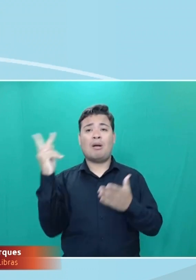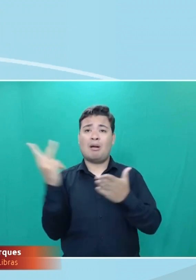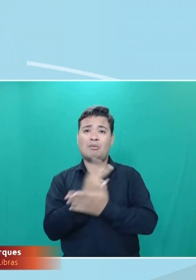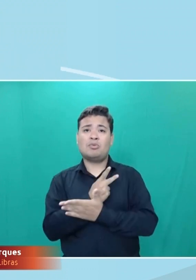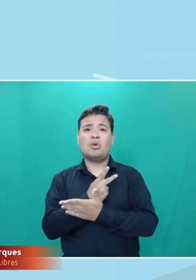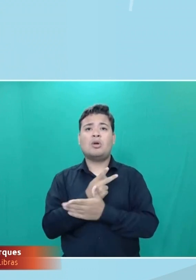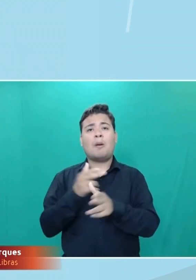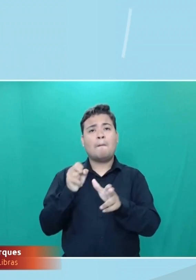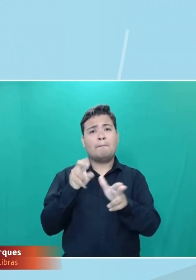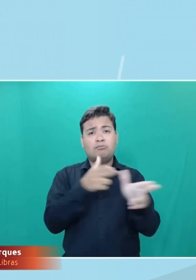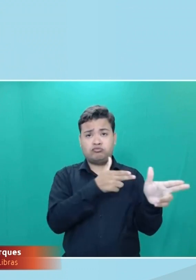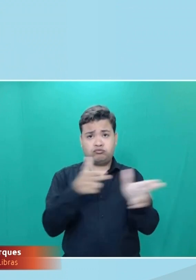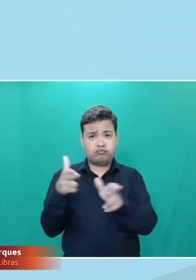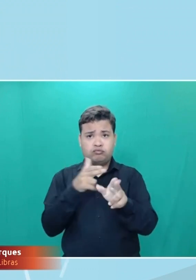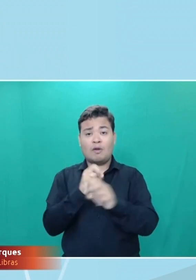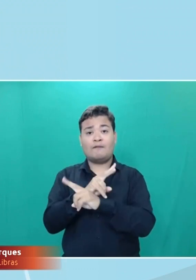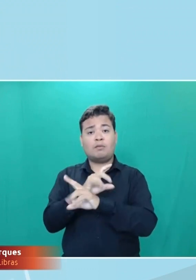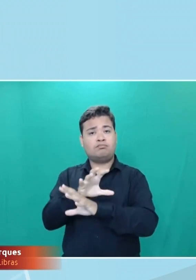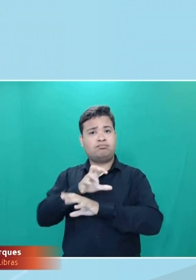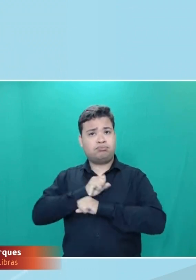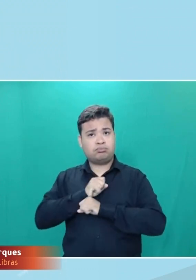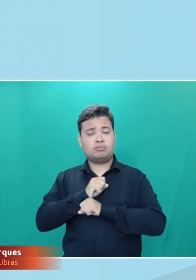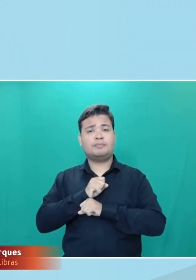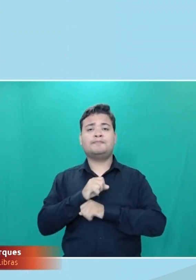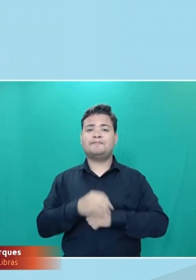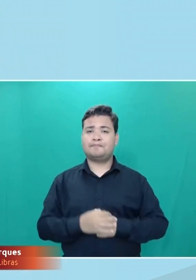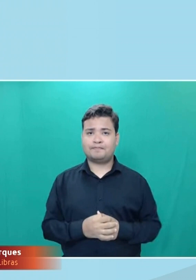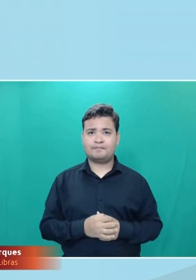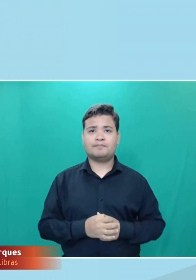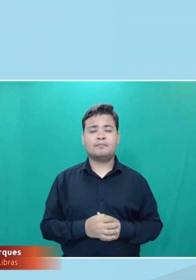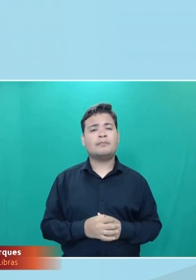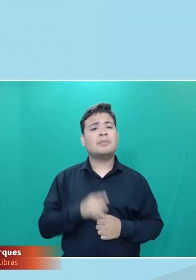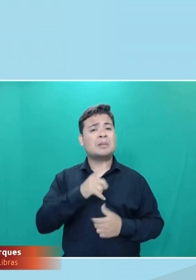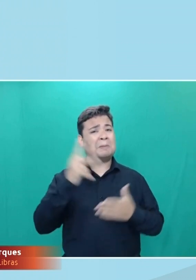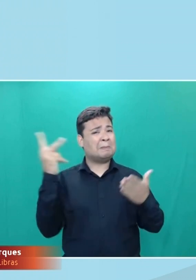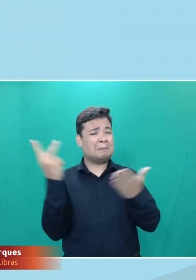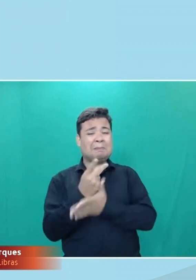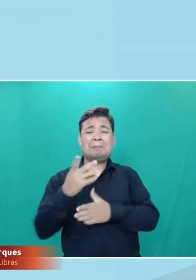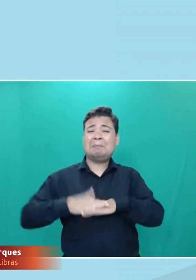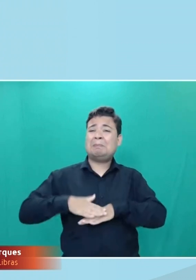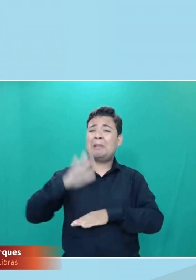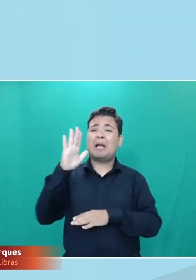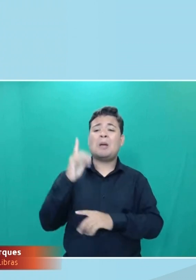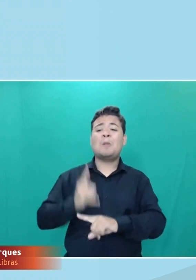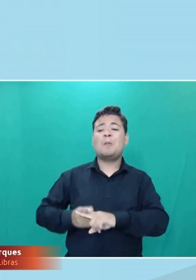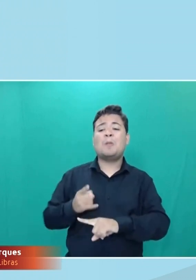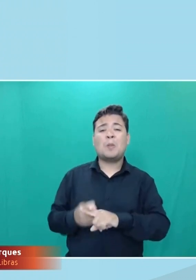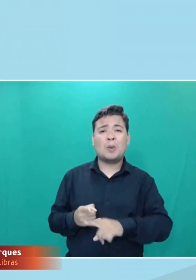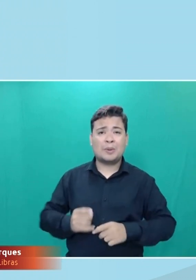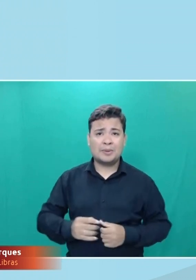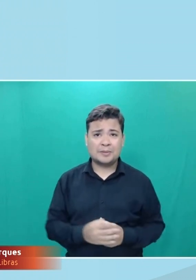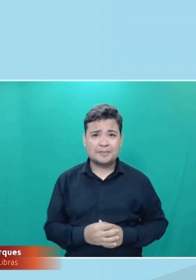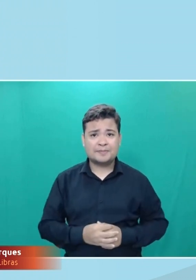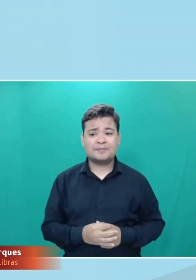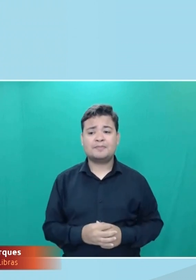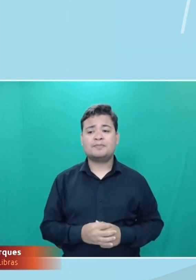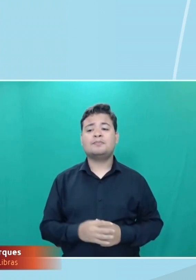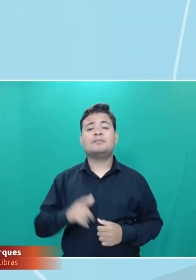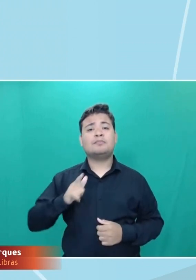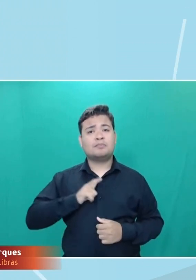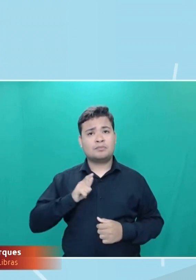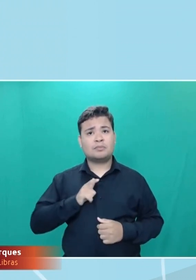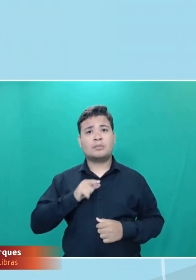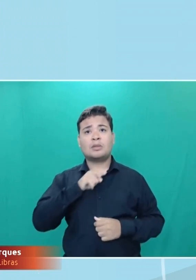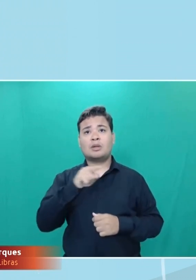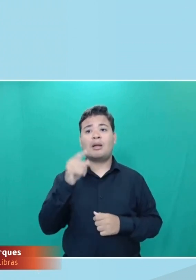por agrotóxicos. E as circunstâncias que mais levaram a esses problemas foram tentativas